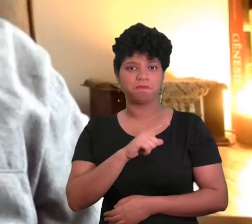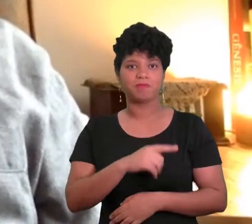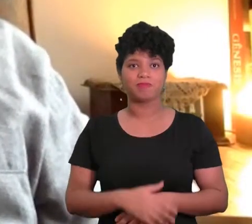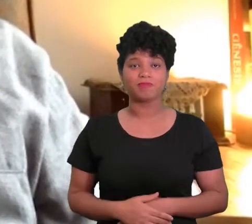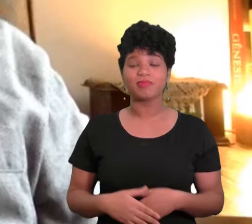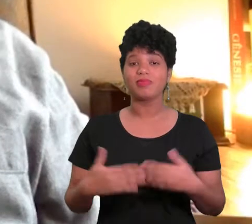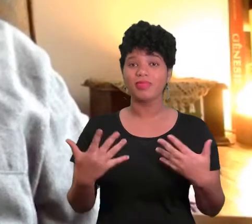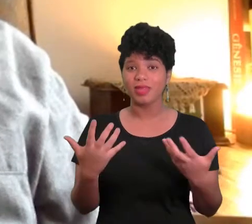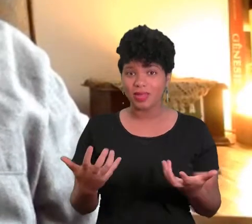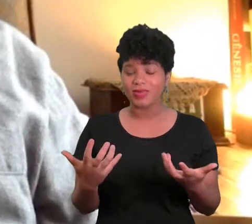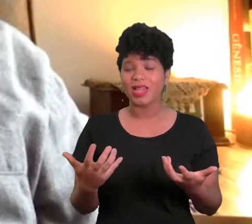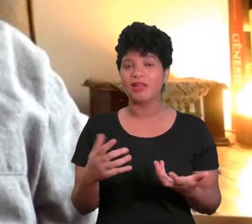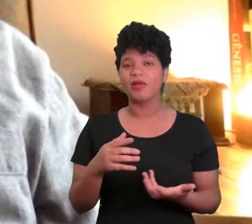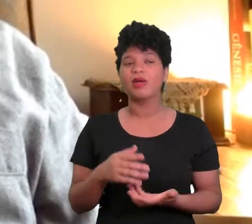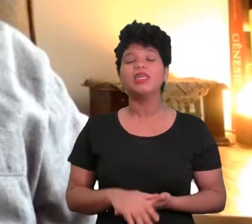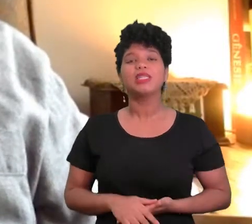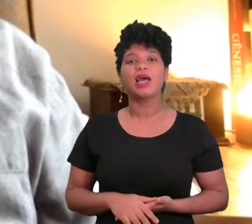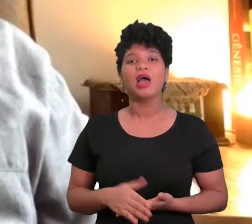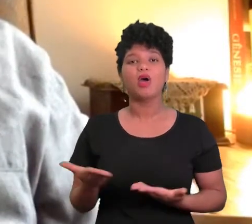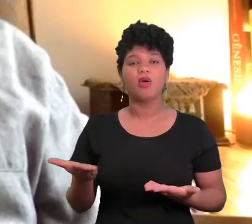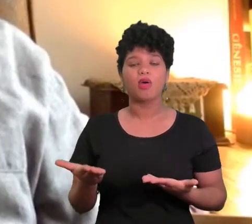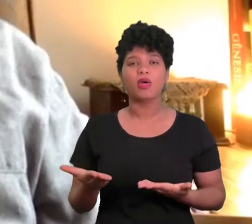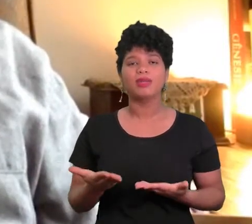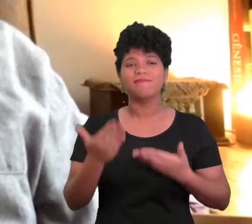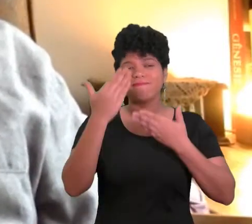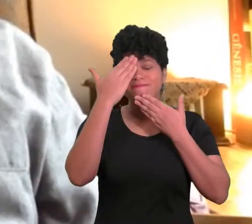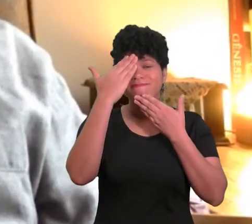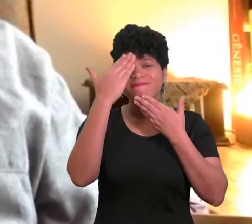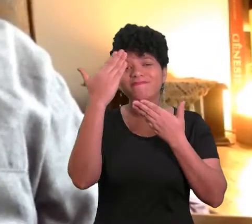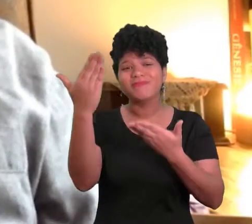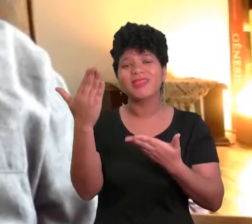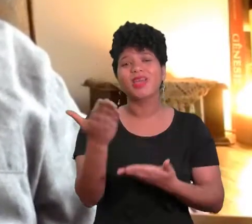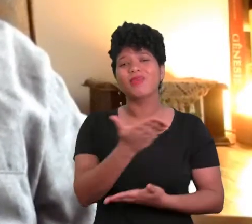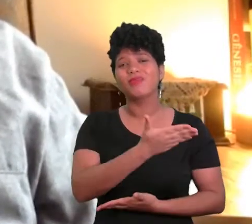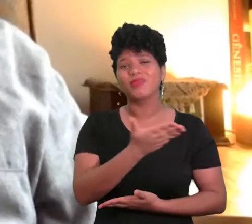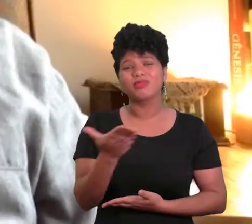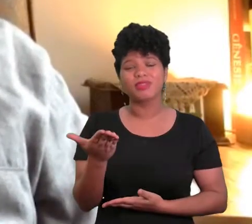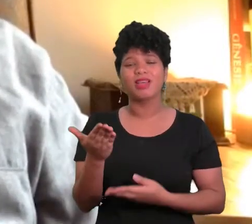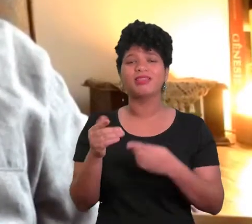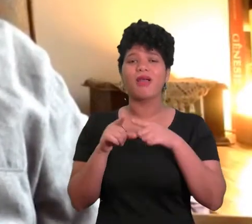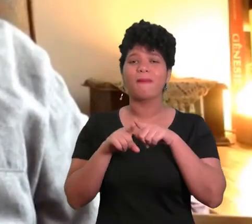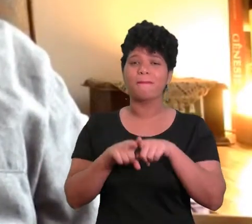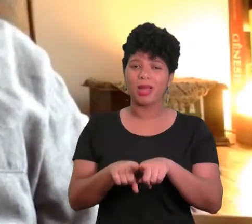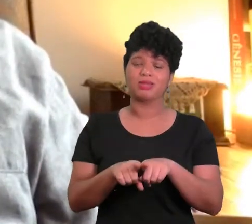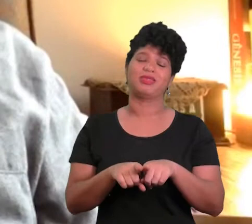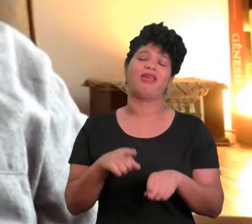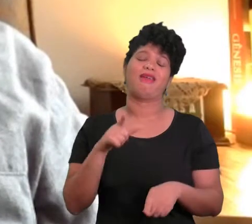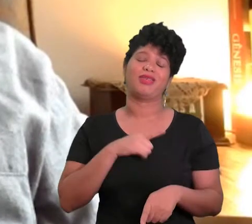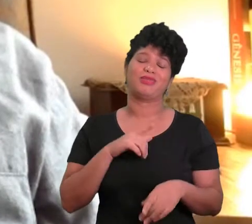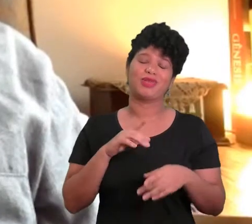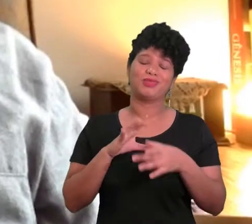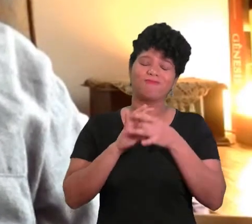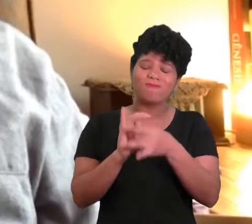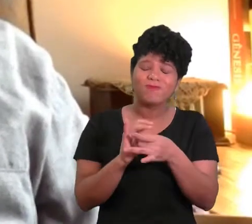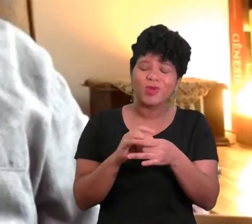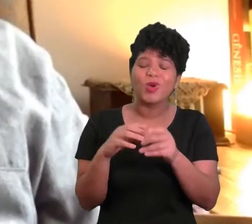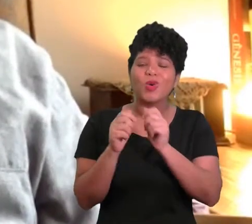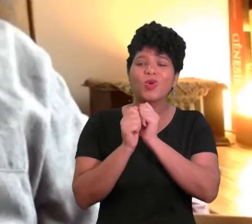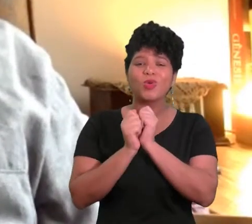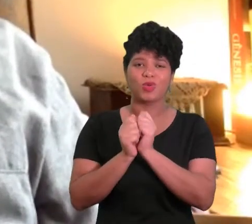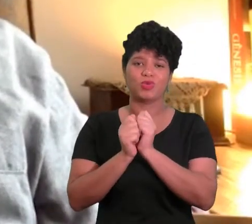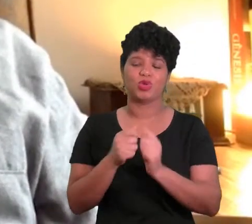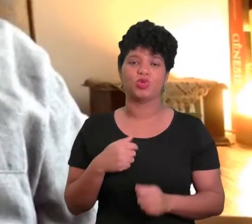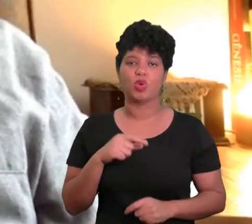em nome de todos os organizadores do evento, agradecer a parceria que se junta a essa iniciativa